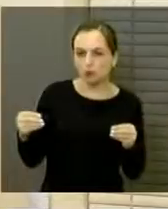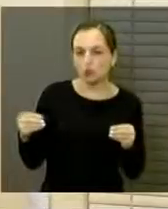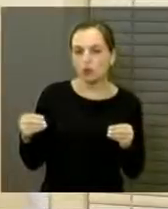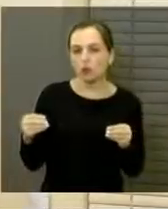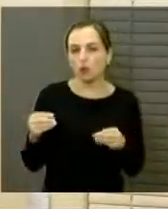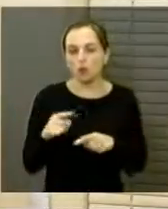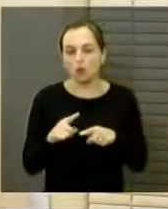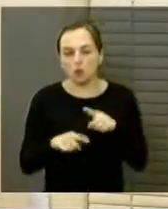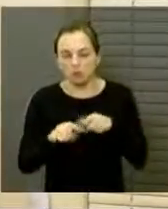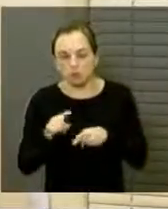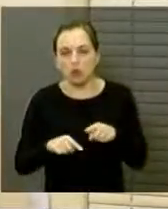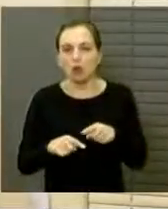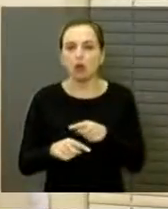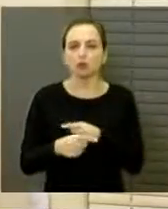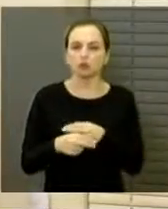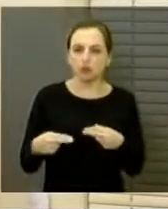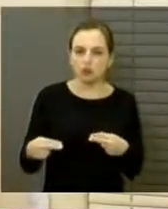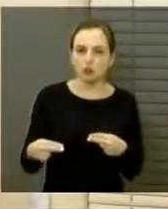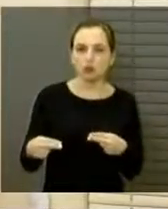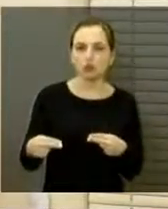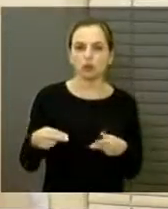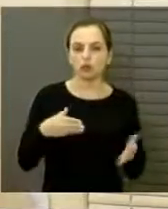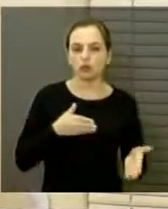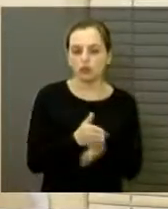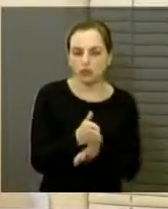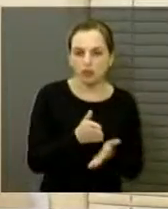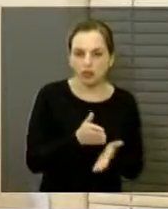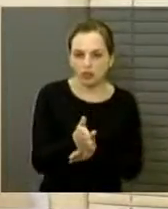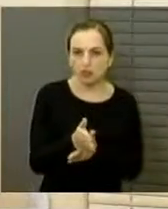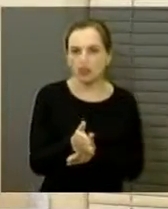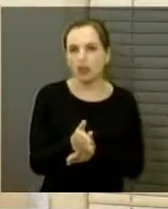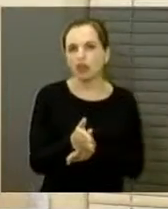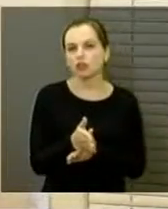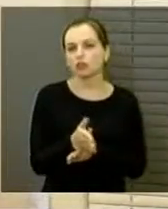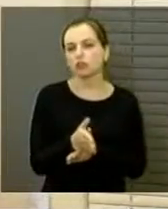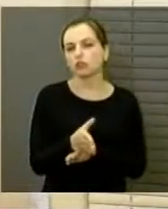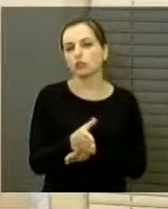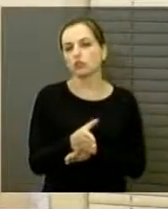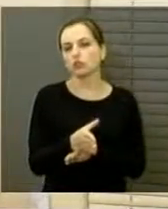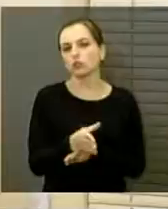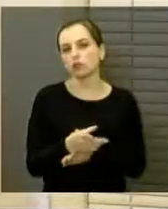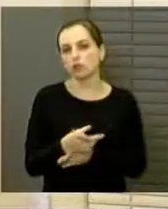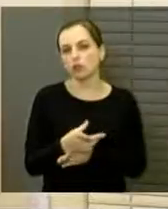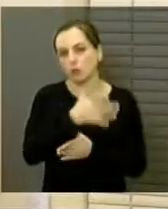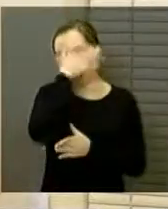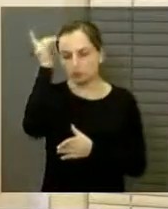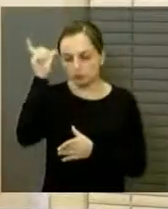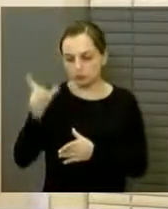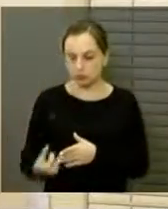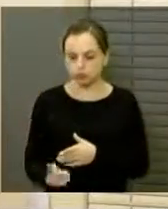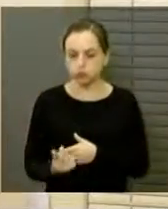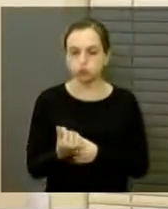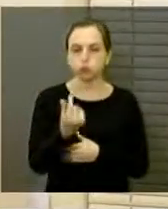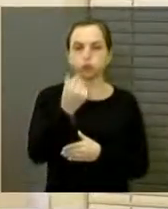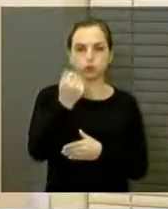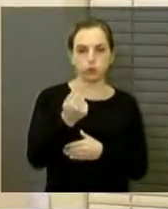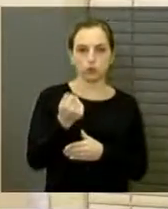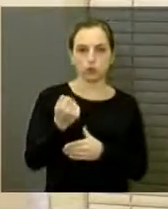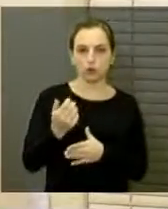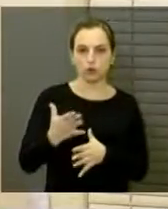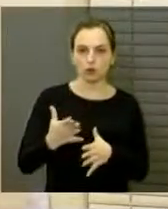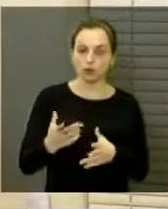produto, muitas vezes, de acesso elitizado, e com investimentos, sobretudo